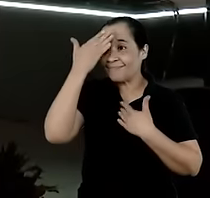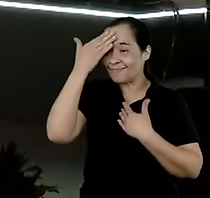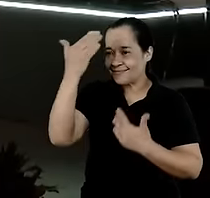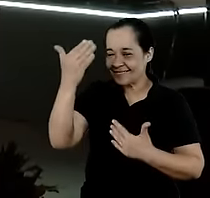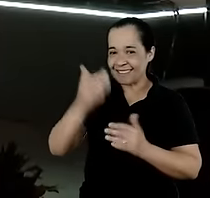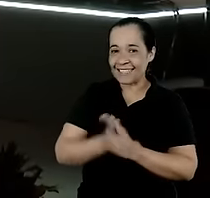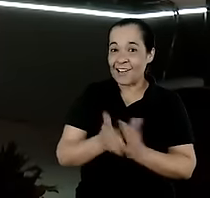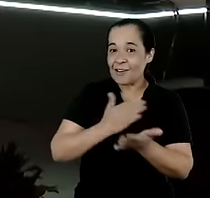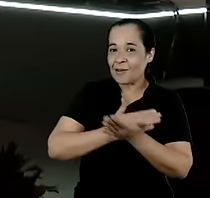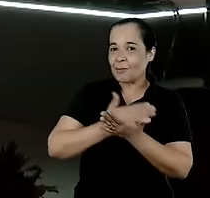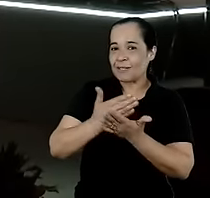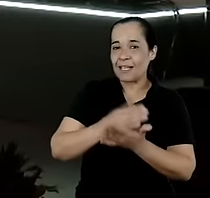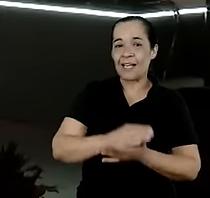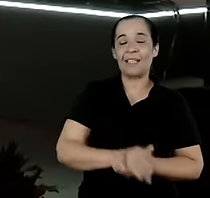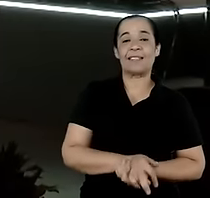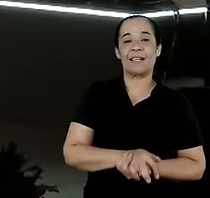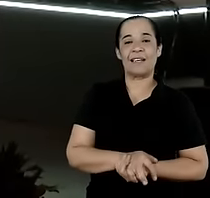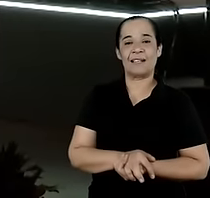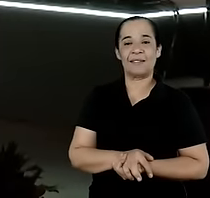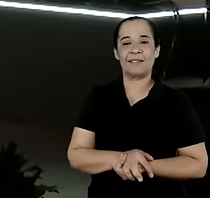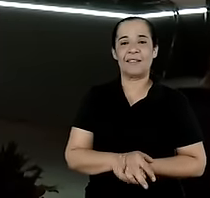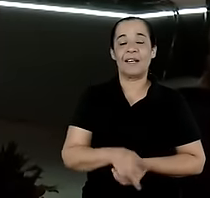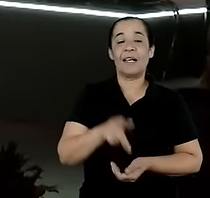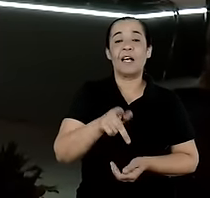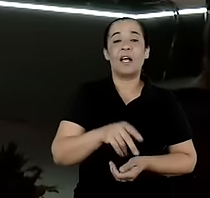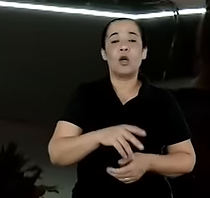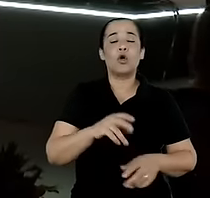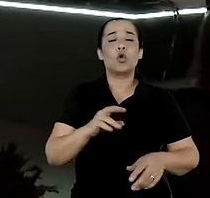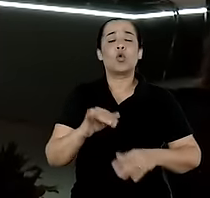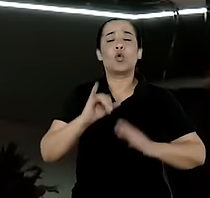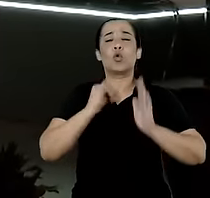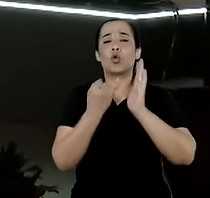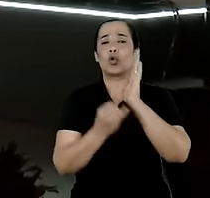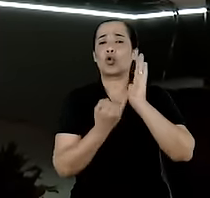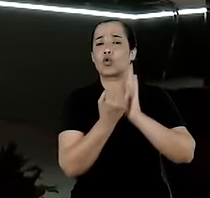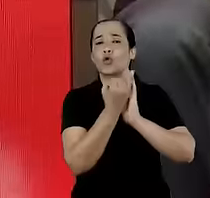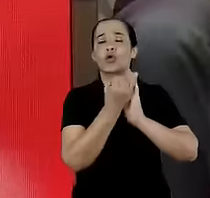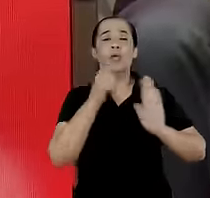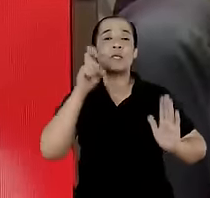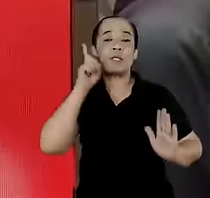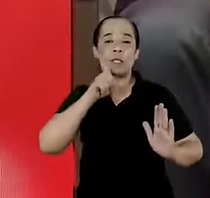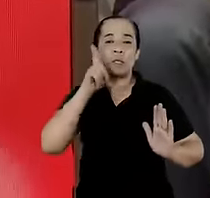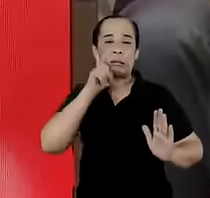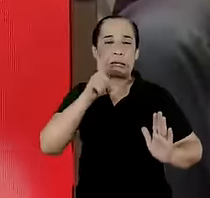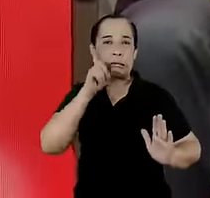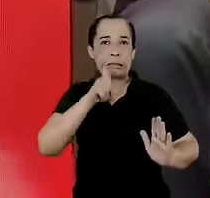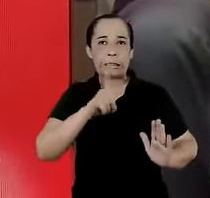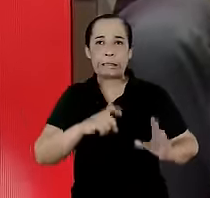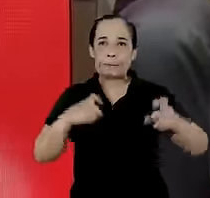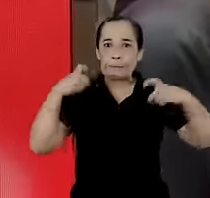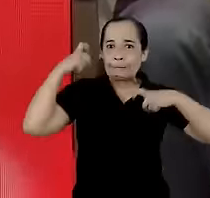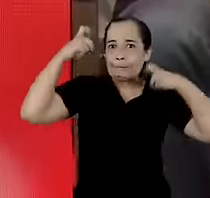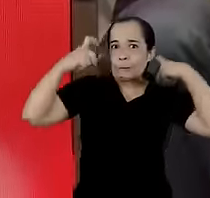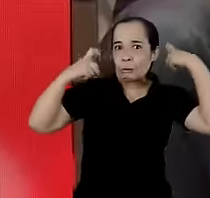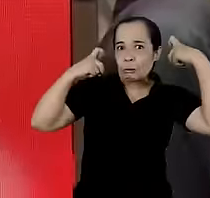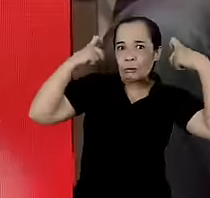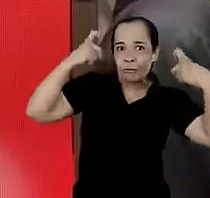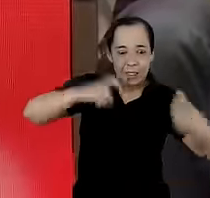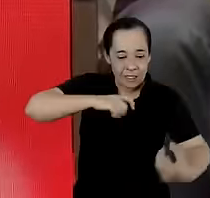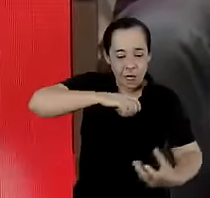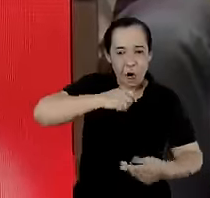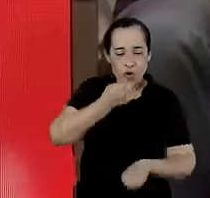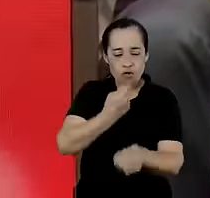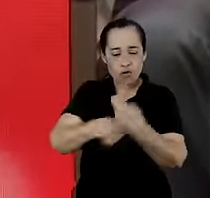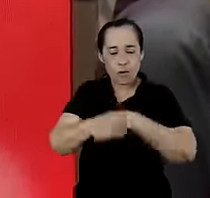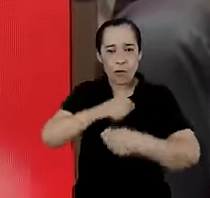com o Bod na sal né que é o a taxa de juros americana que eu acho que é o grande bode na sala do mercado financeiro global e falando um pouco de